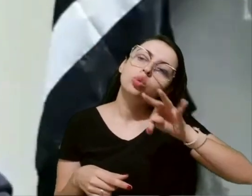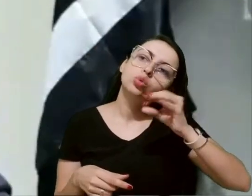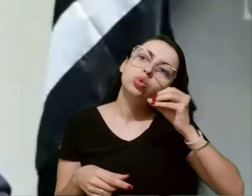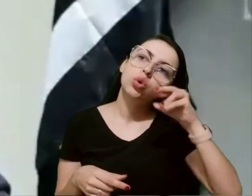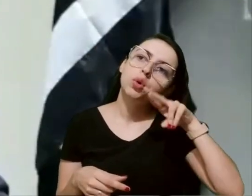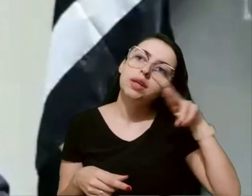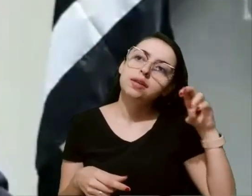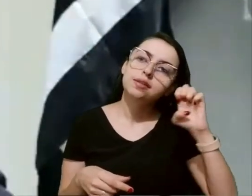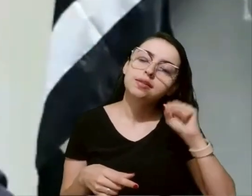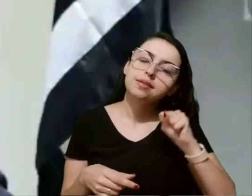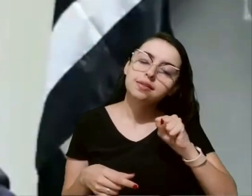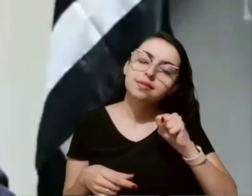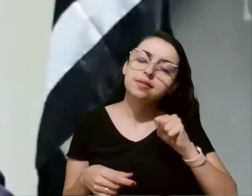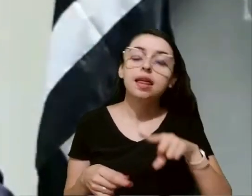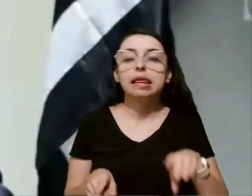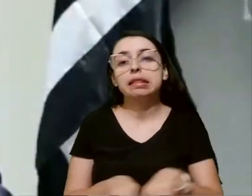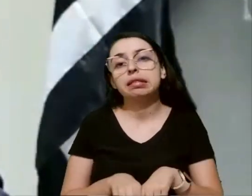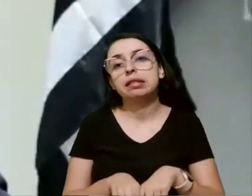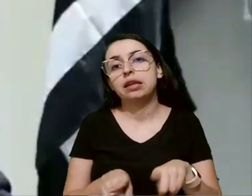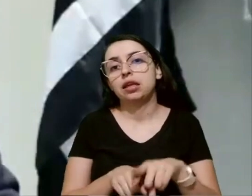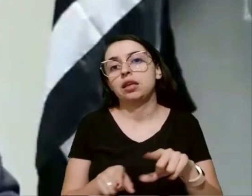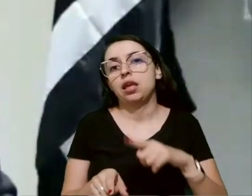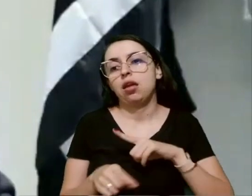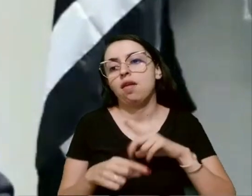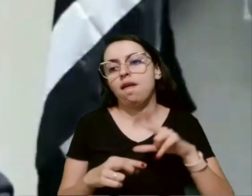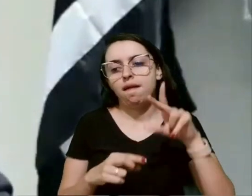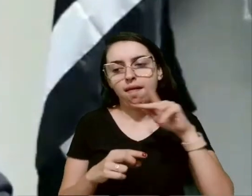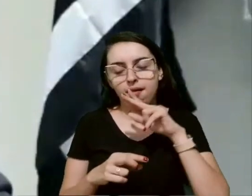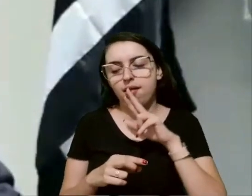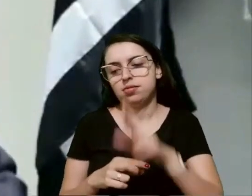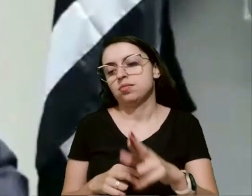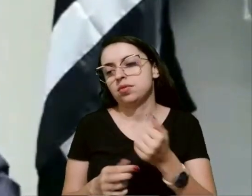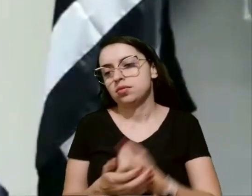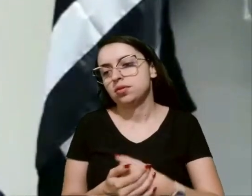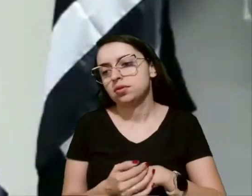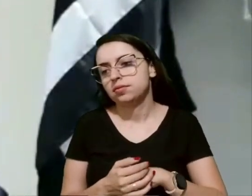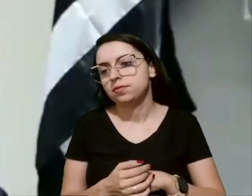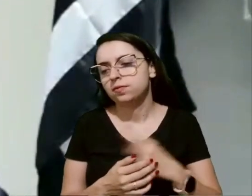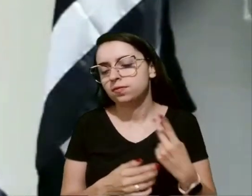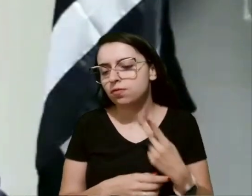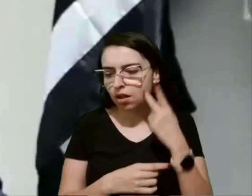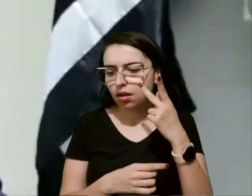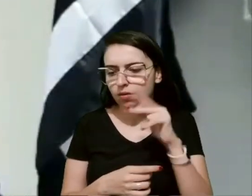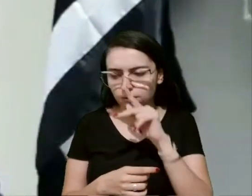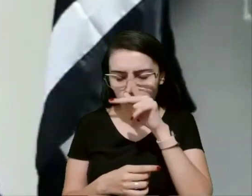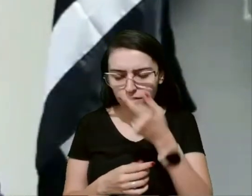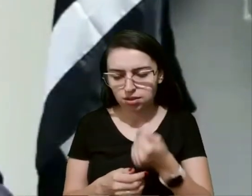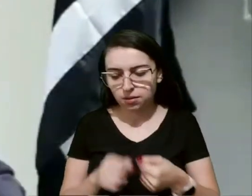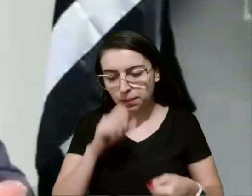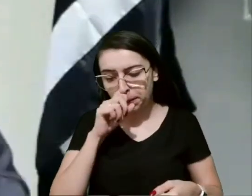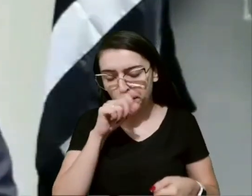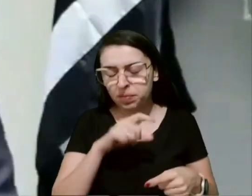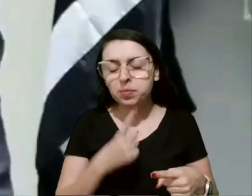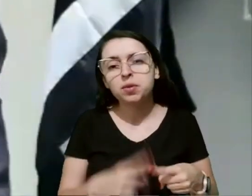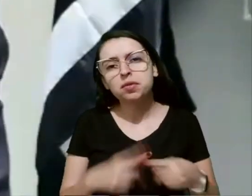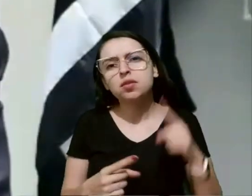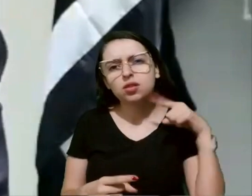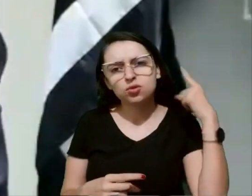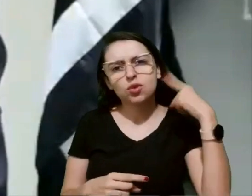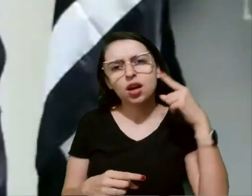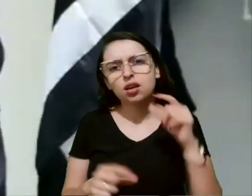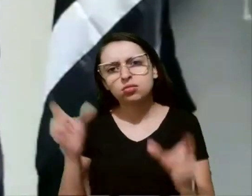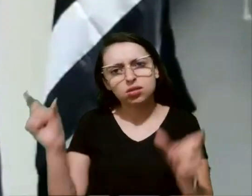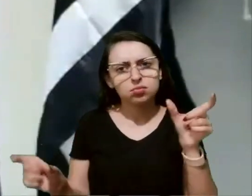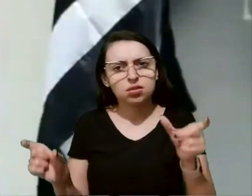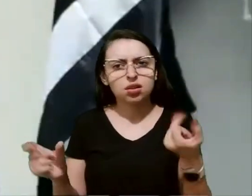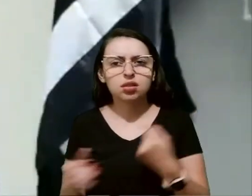do que, né, do que o autor do que o réu, ou o réu do que... Por que que os advogados ou as